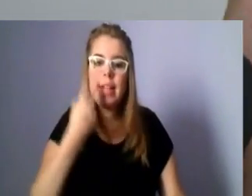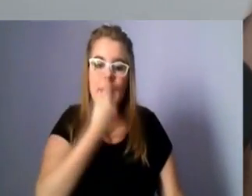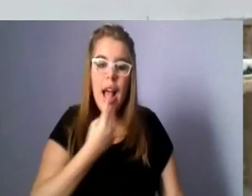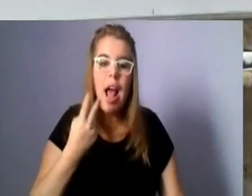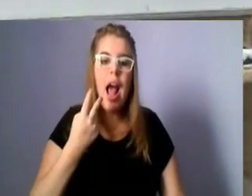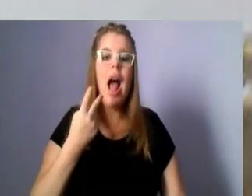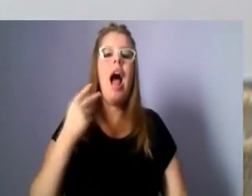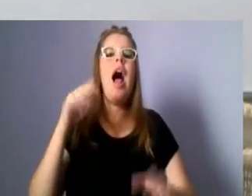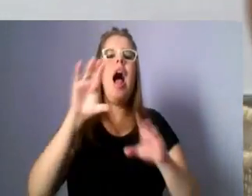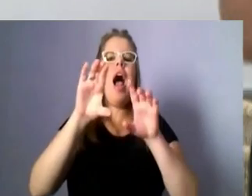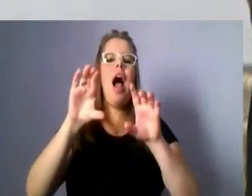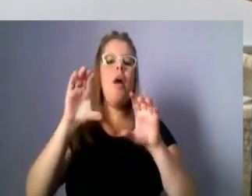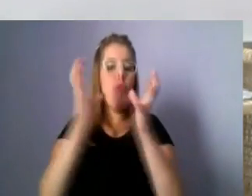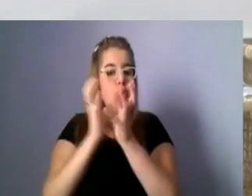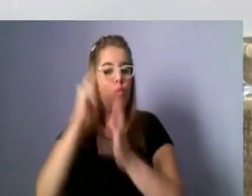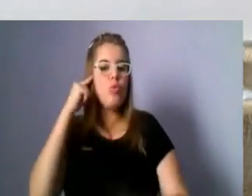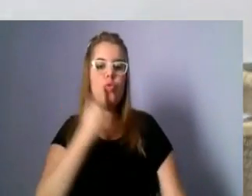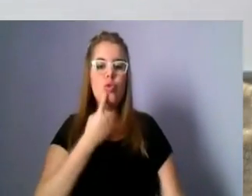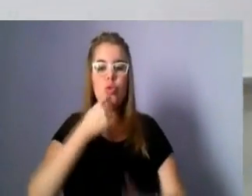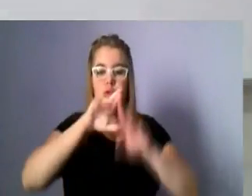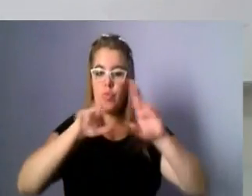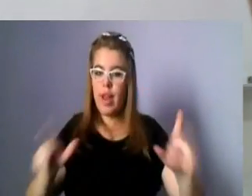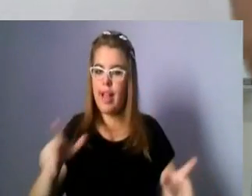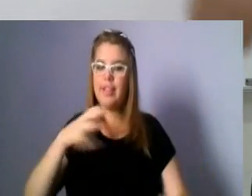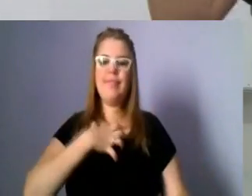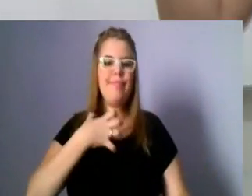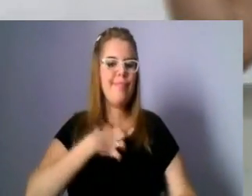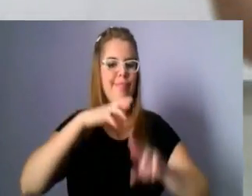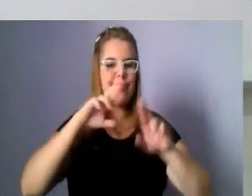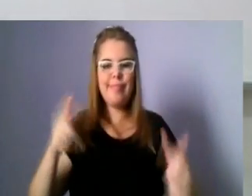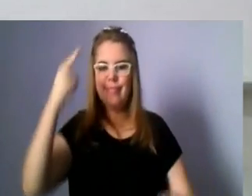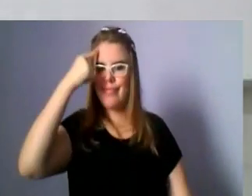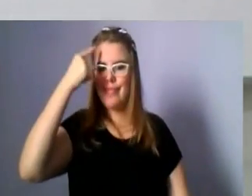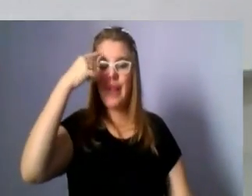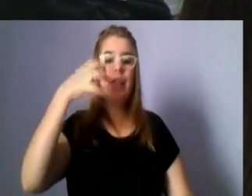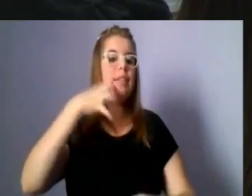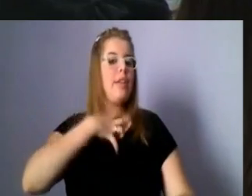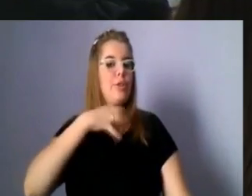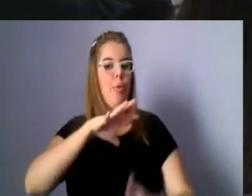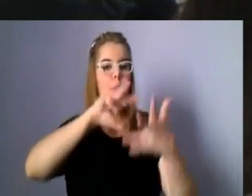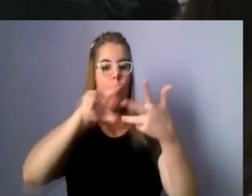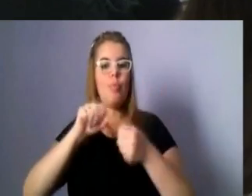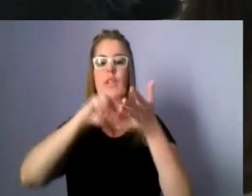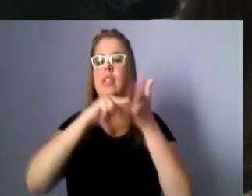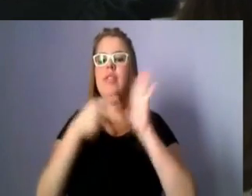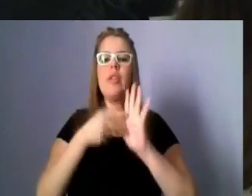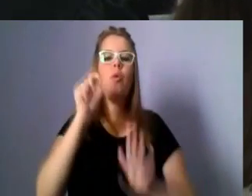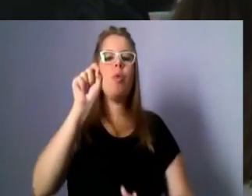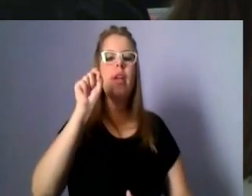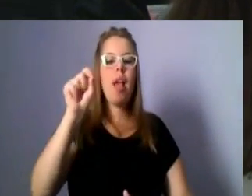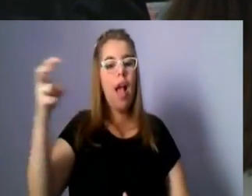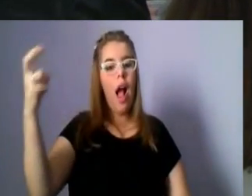sua boca. A comunidade de surdos pertence a um grupo distinto, com um jeito diferente de pensar e sentir o mundo. Significa